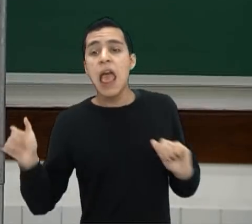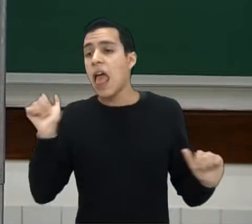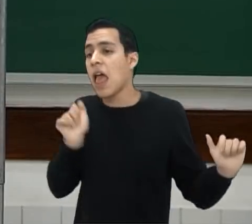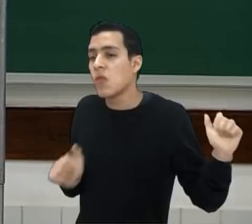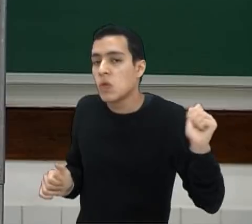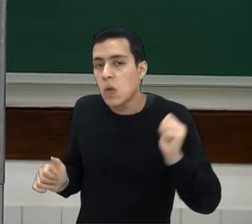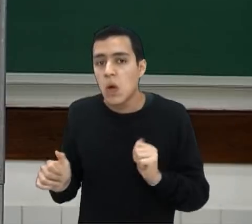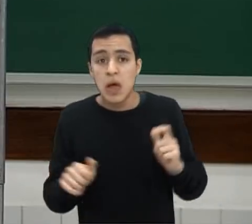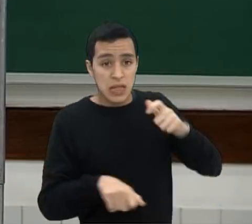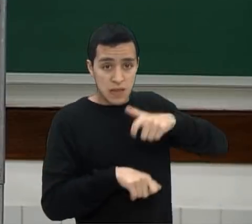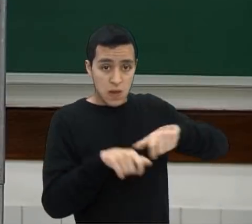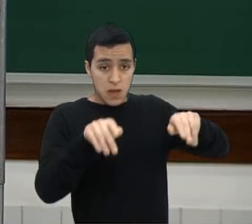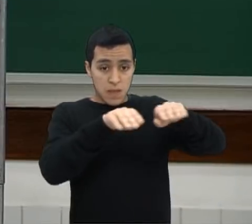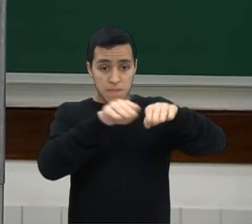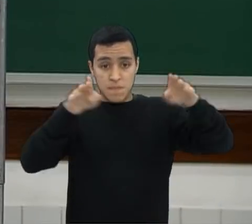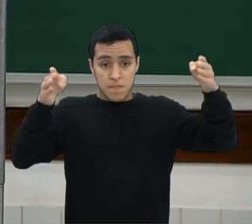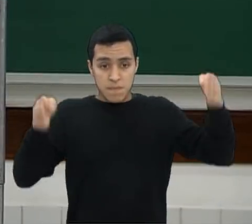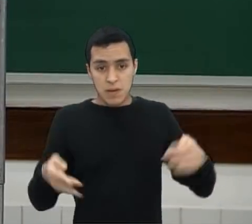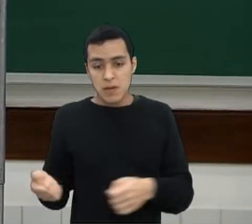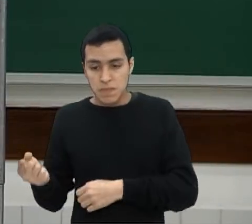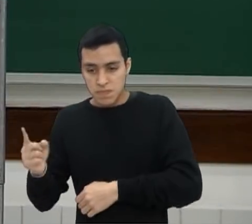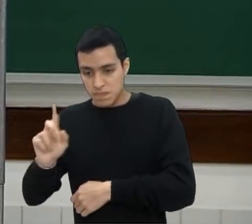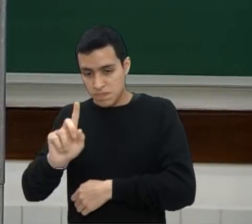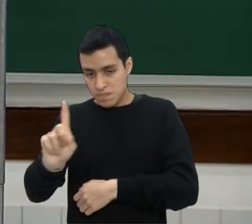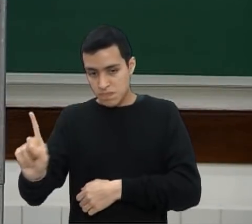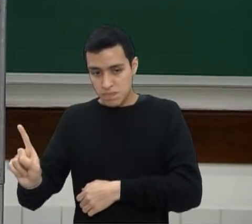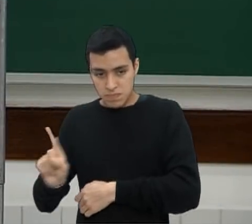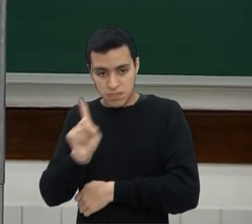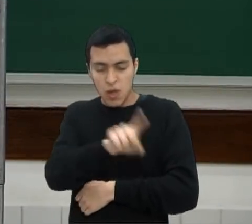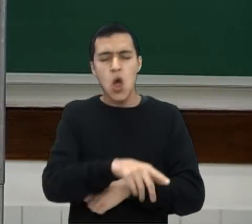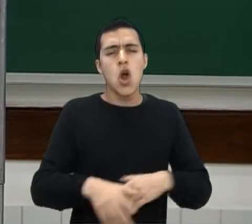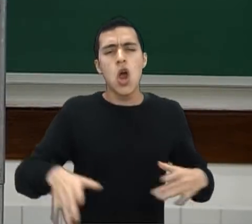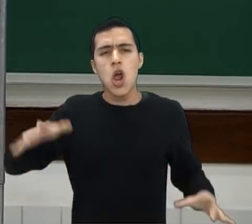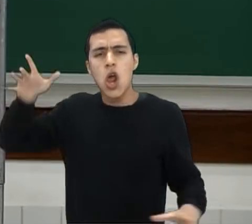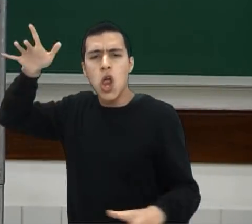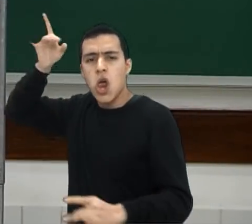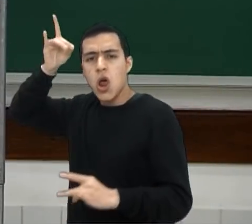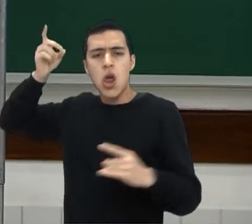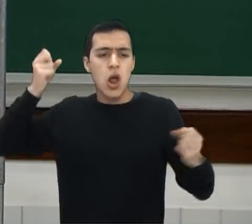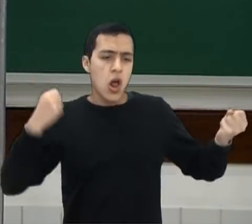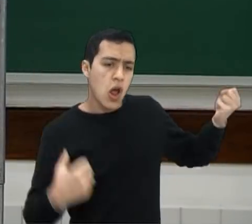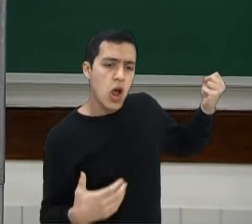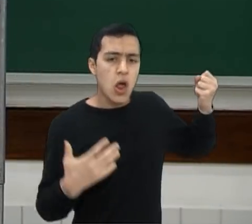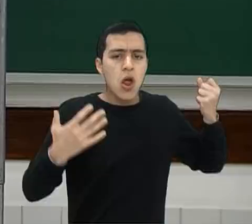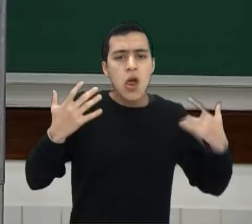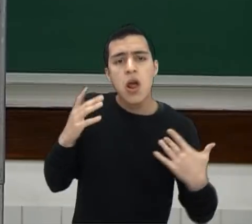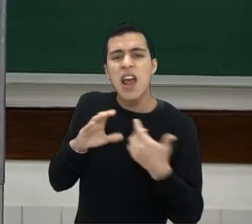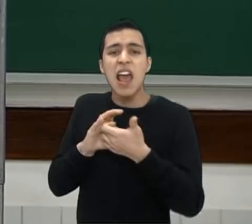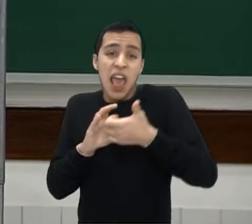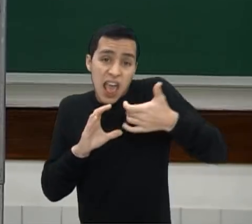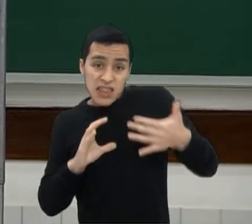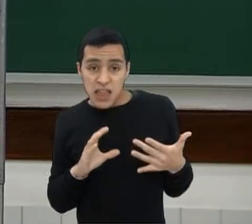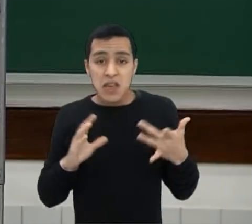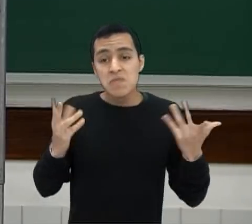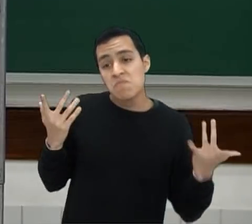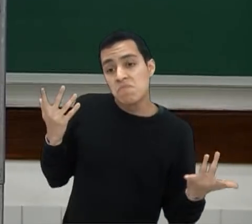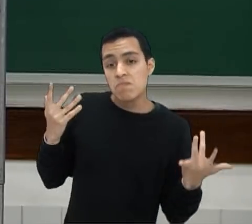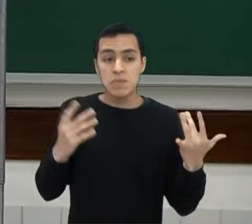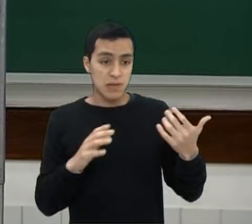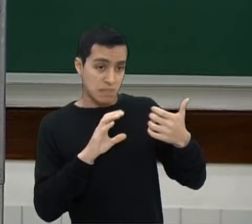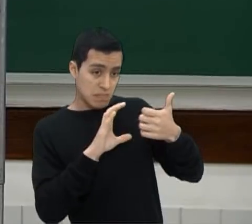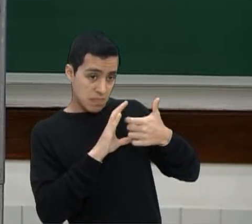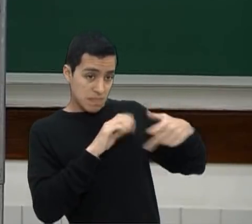atriz, quando ele entra no palco, ele vai incorporar outras pessoas com características que não são especificamente